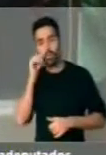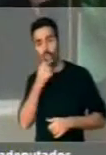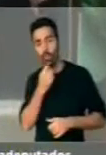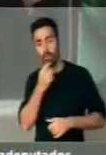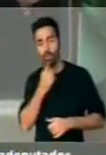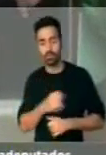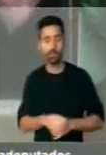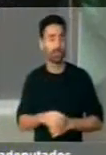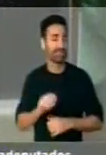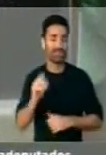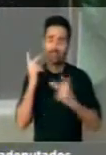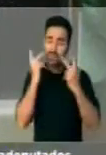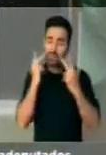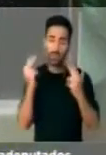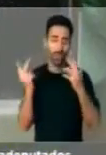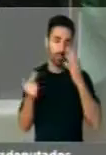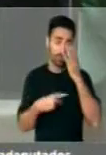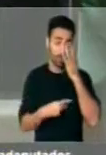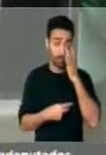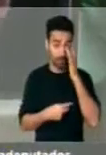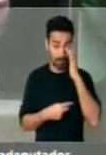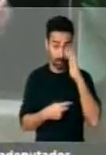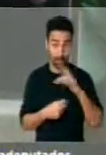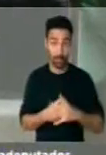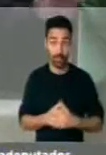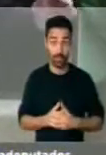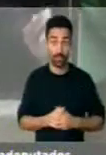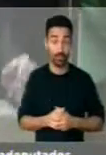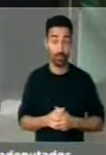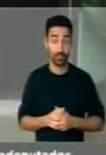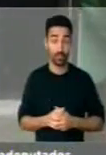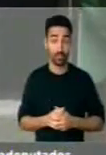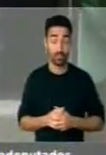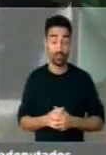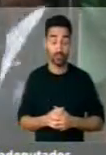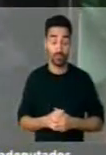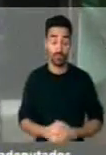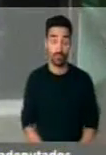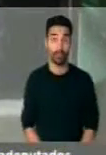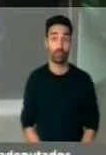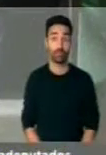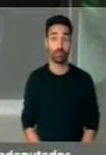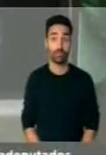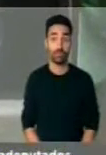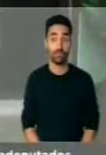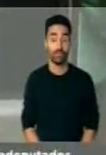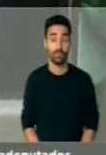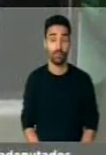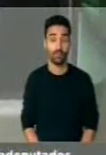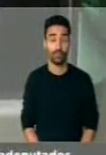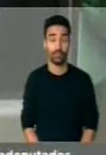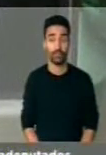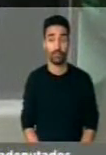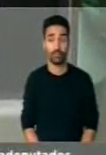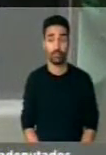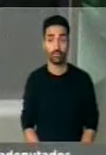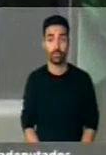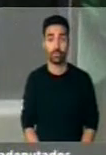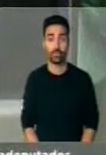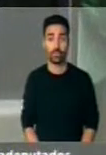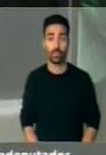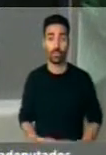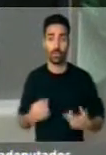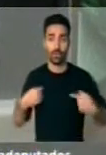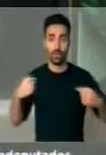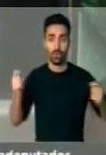é o comum, deputada Dulce. Isso é o que a gente ouve. Eu posso aqui